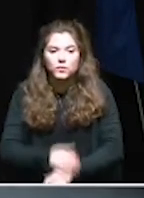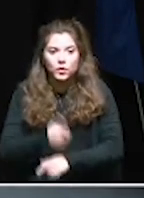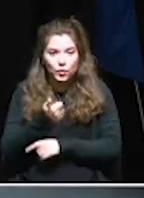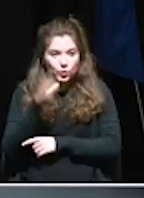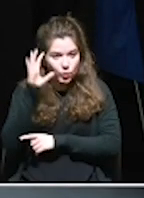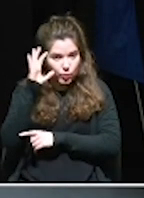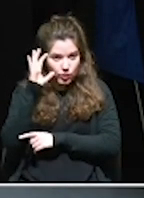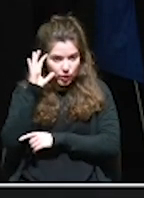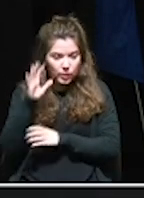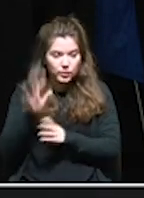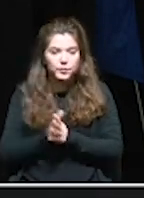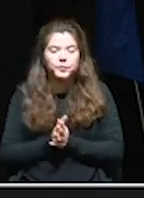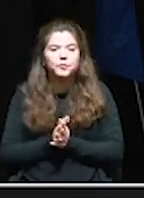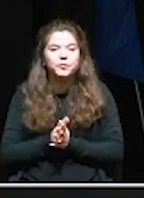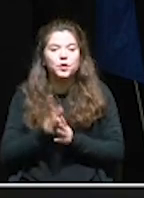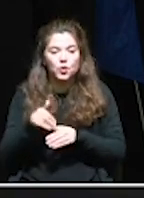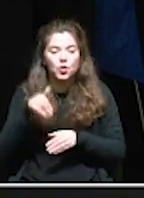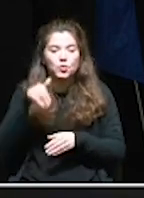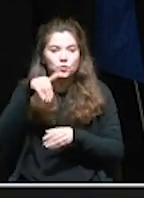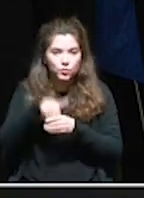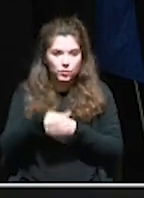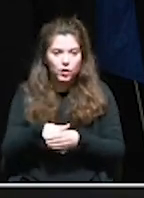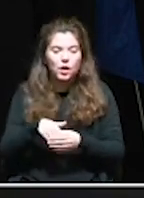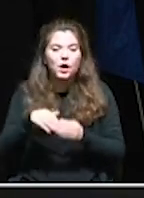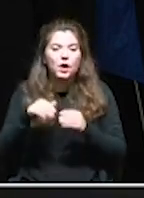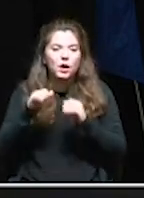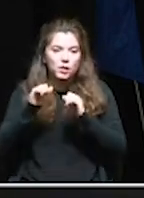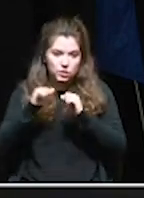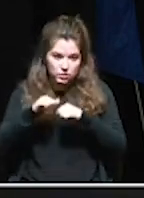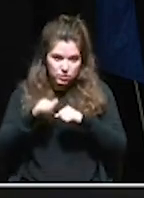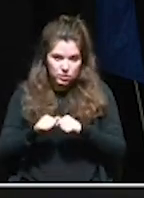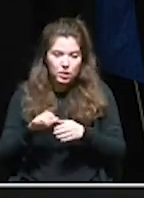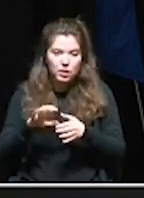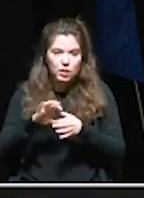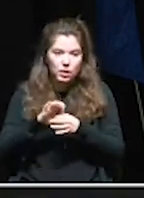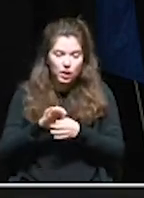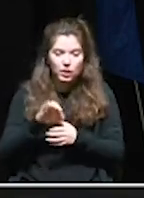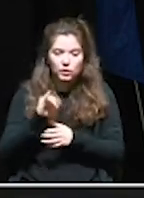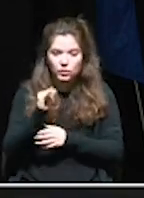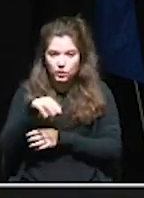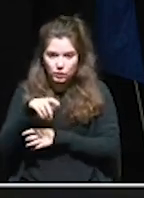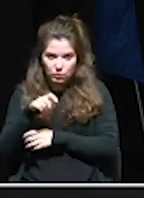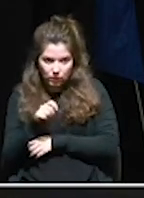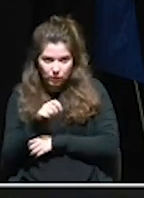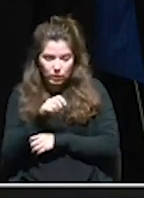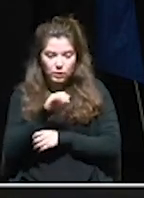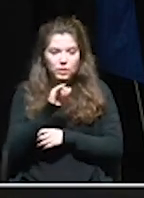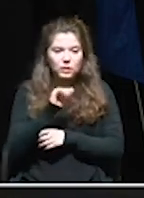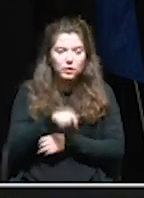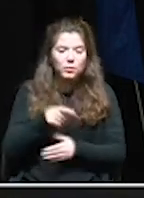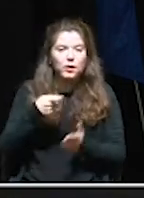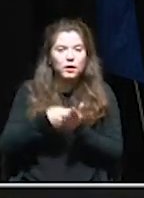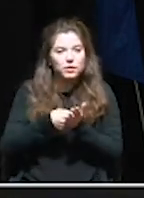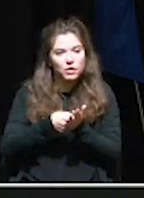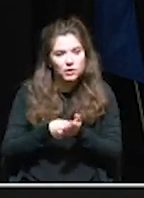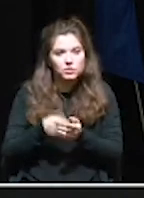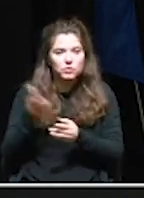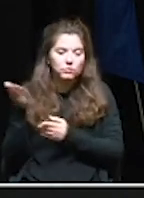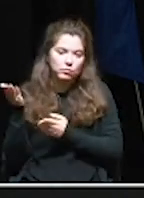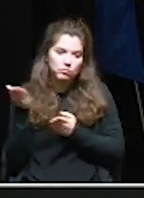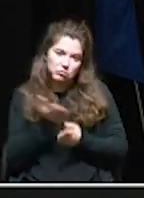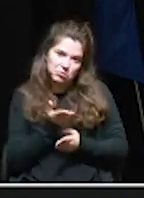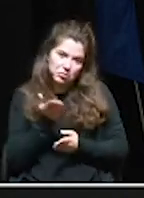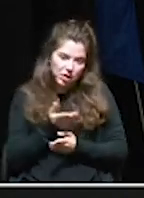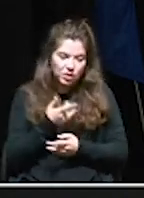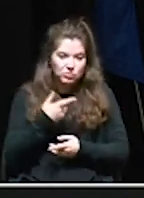Muito boa tarde. Nós votaremos a favor das propostas sobre a derrama, sobre o IMI e sobre a taxa municipal de direitos de passagem. E